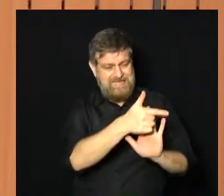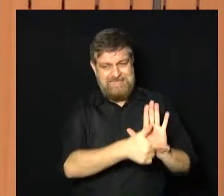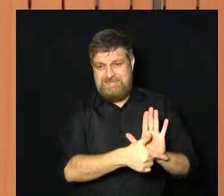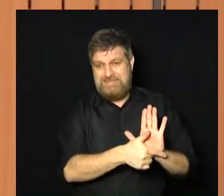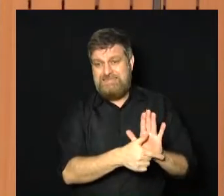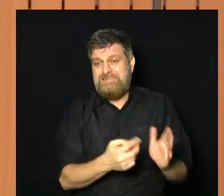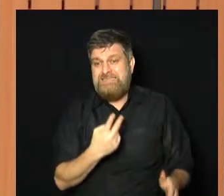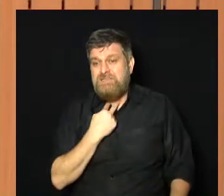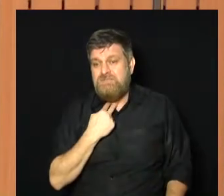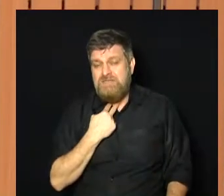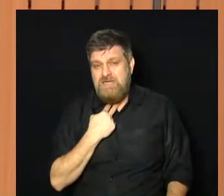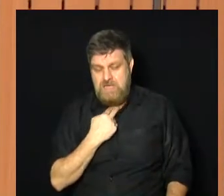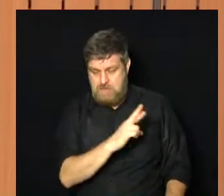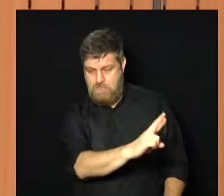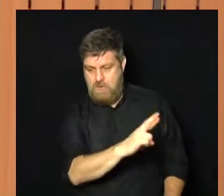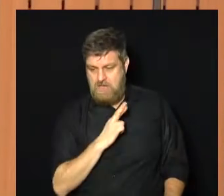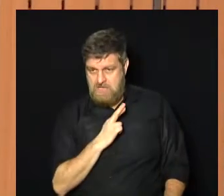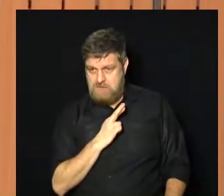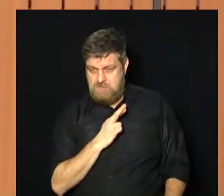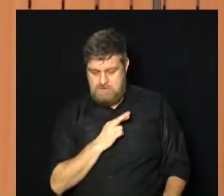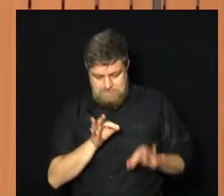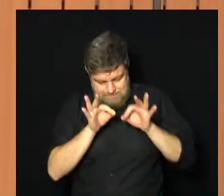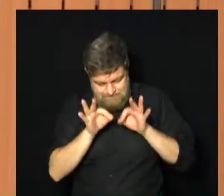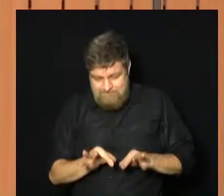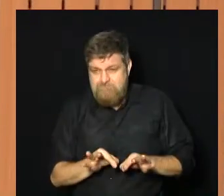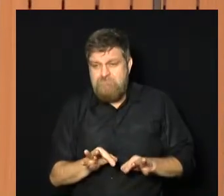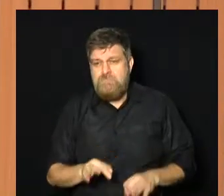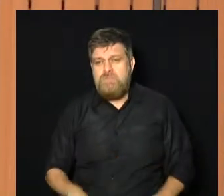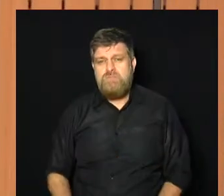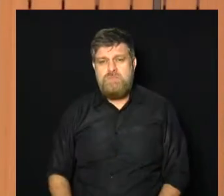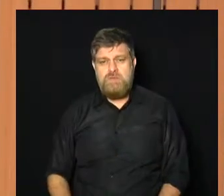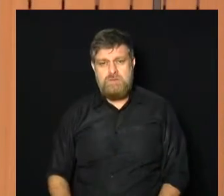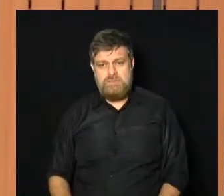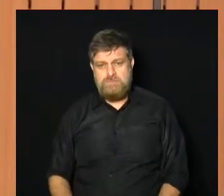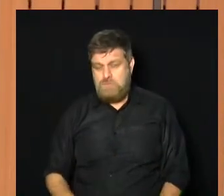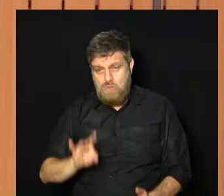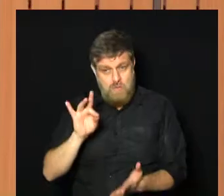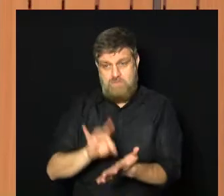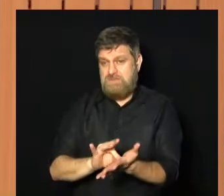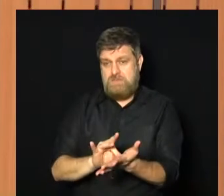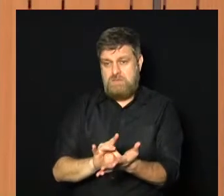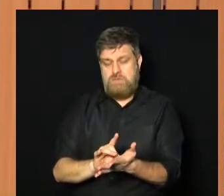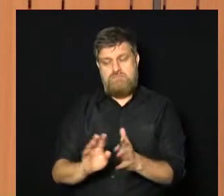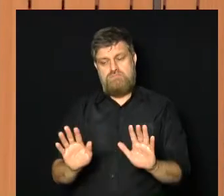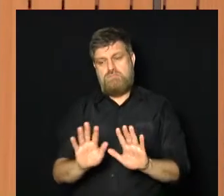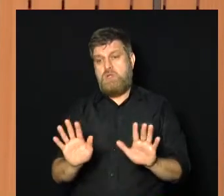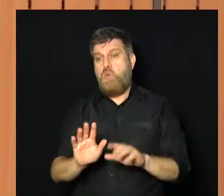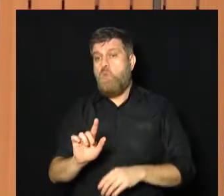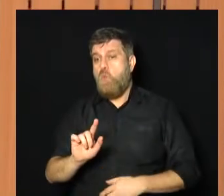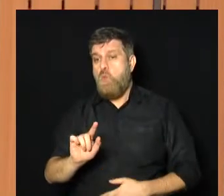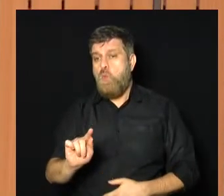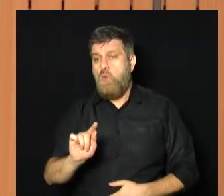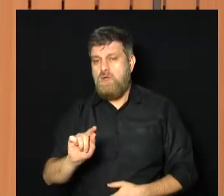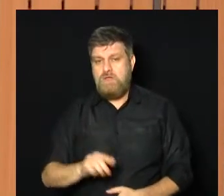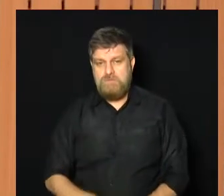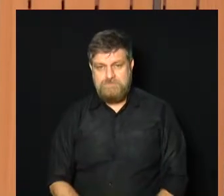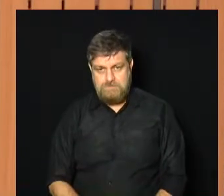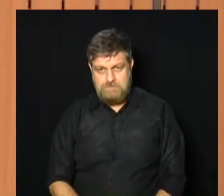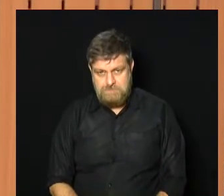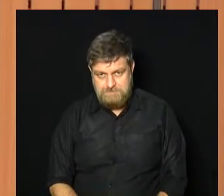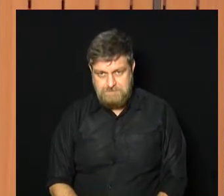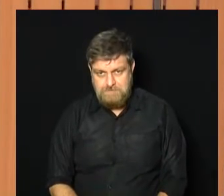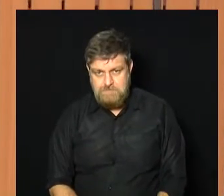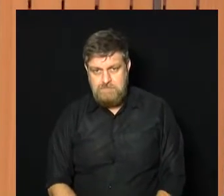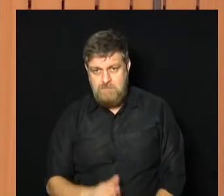não considero ainda ela completamente, ela não é oficial, de que que